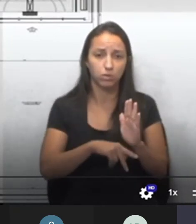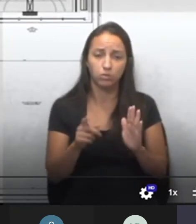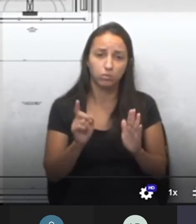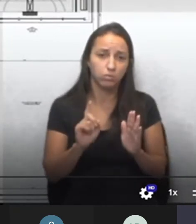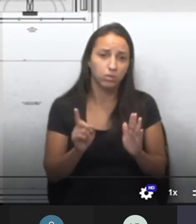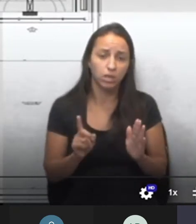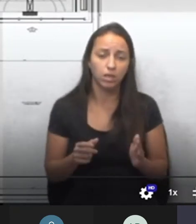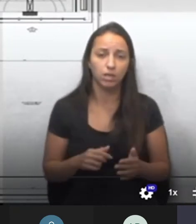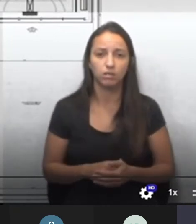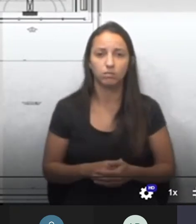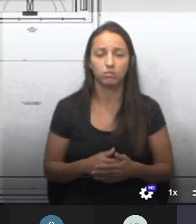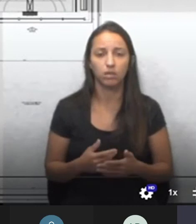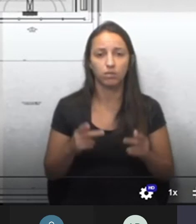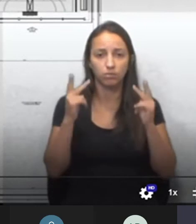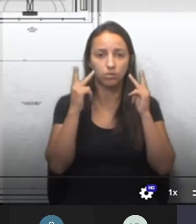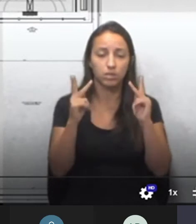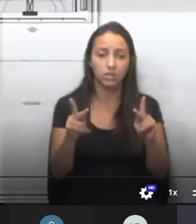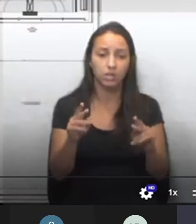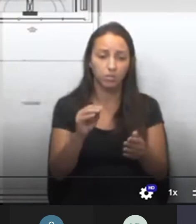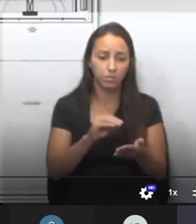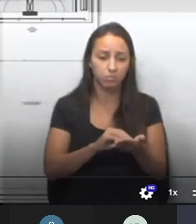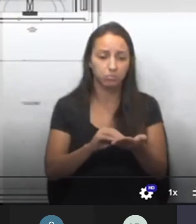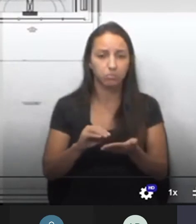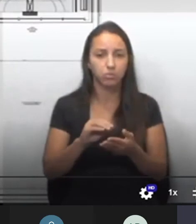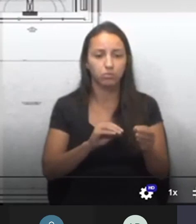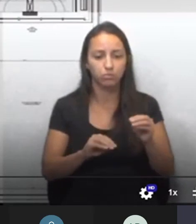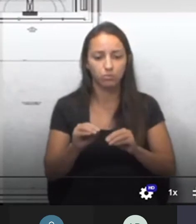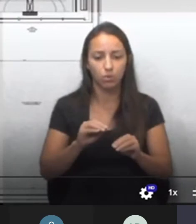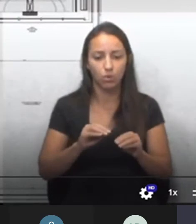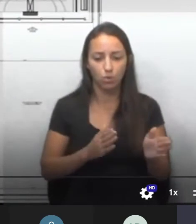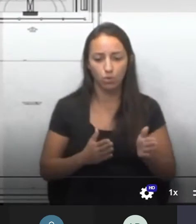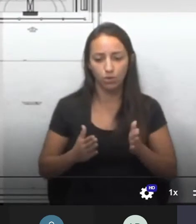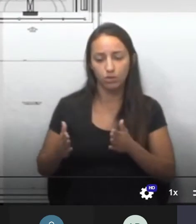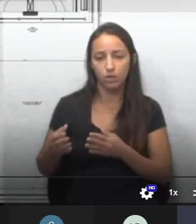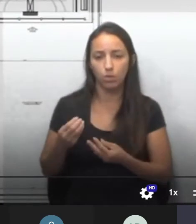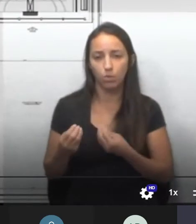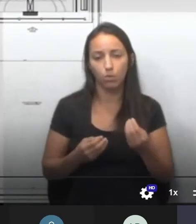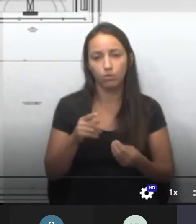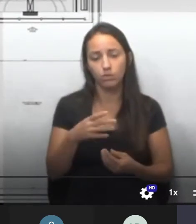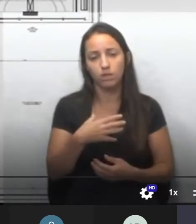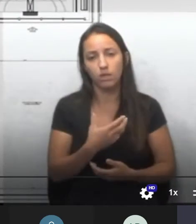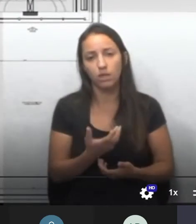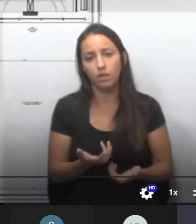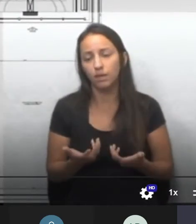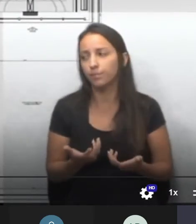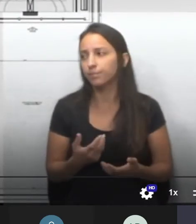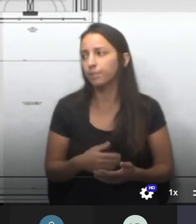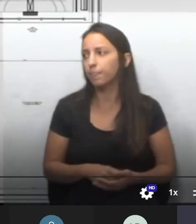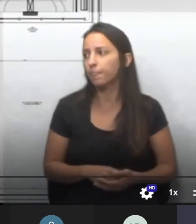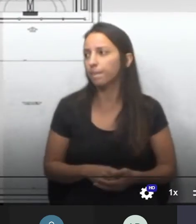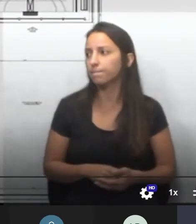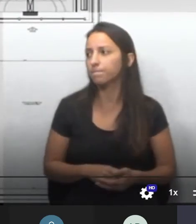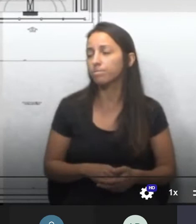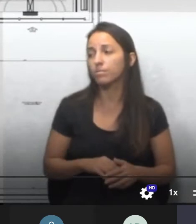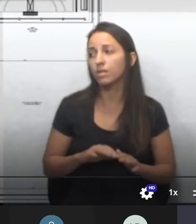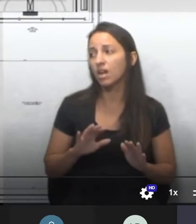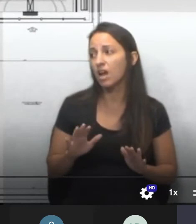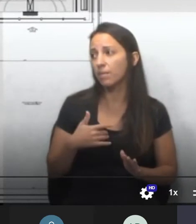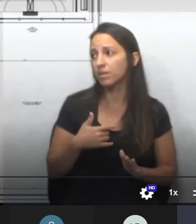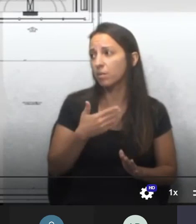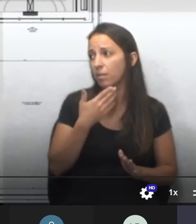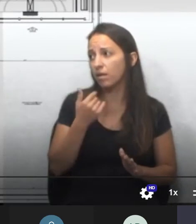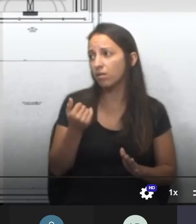de necessidades, e é você quem vai montá-lo, você que vai organizar como quiser. Mas eu preferia que isso aqui